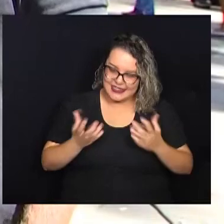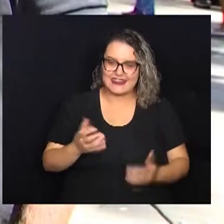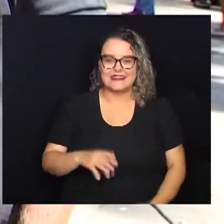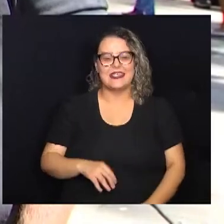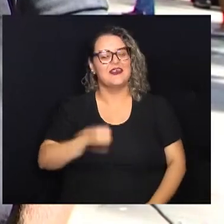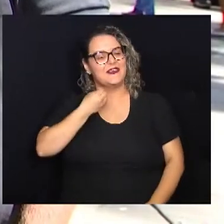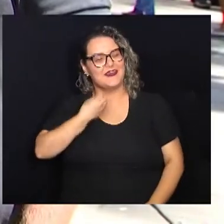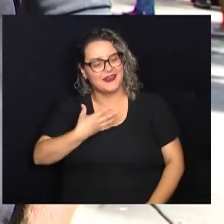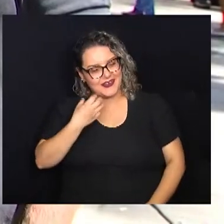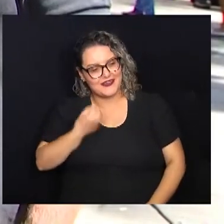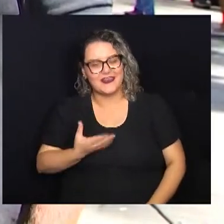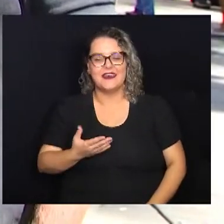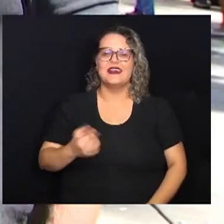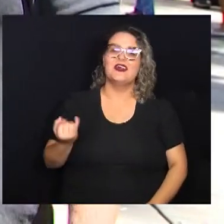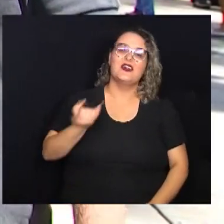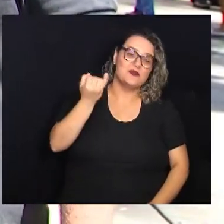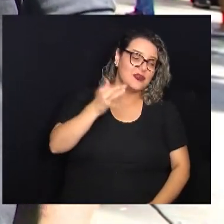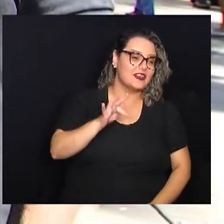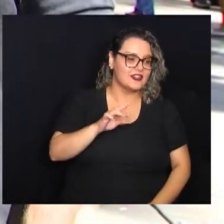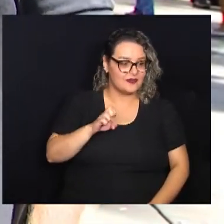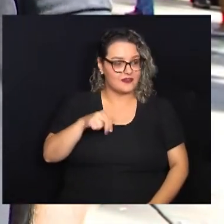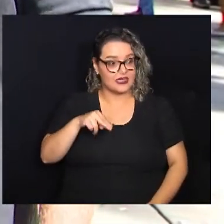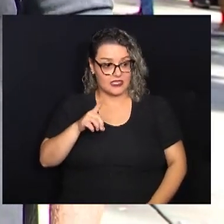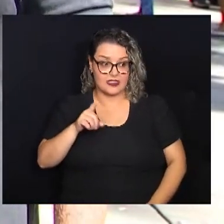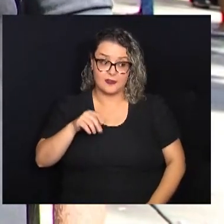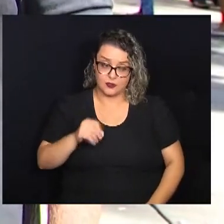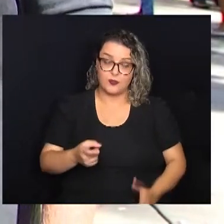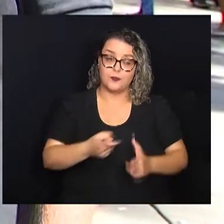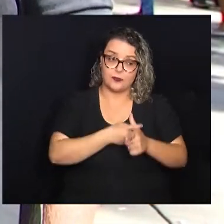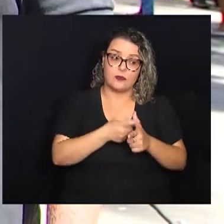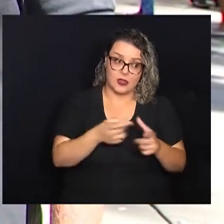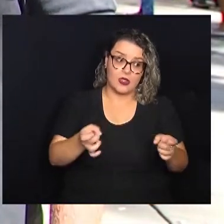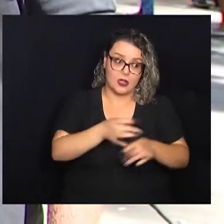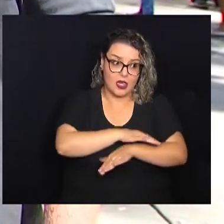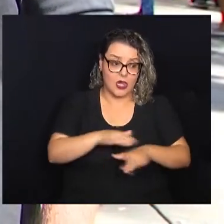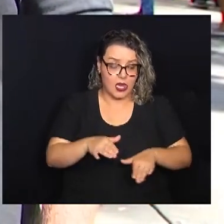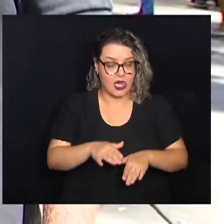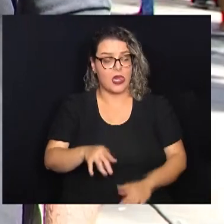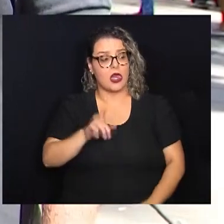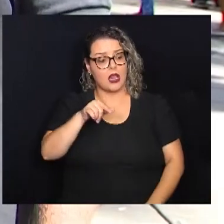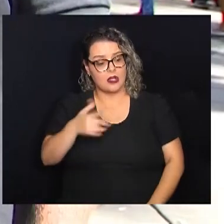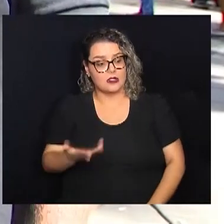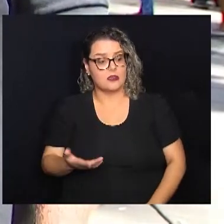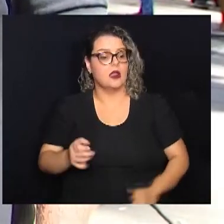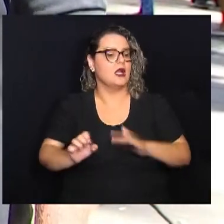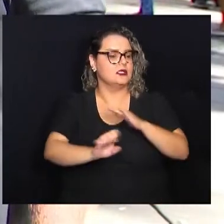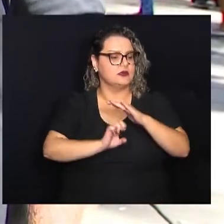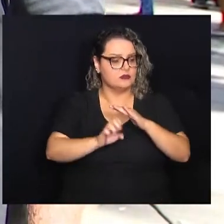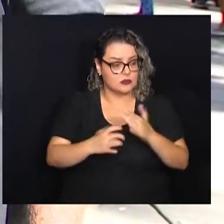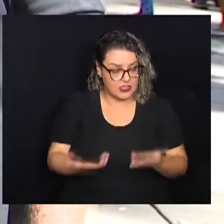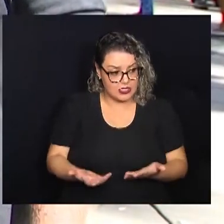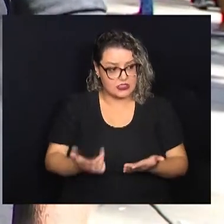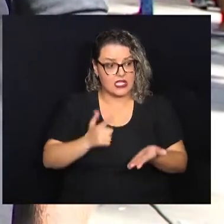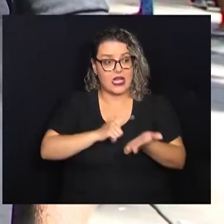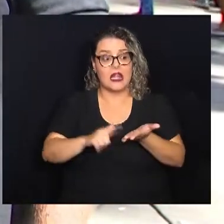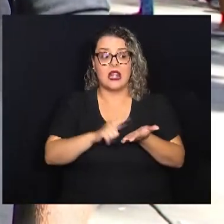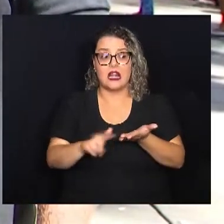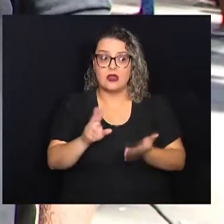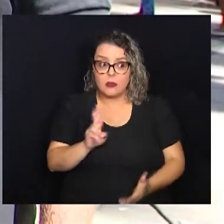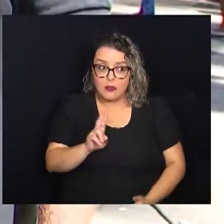importante, claro, né, Fernando, é negociar essas dívidas que pertencem às empresas, limpar o